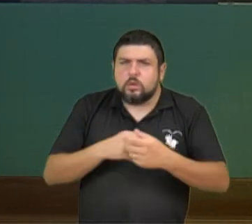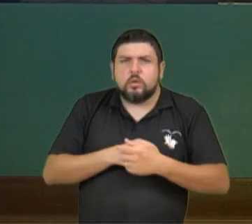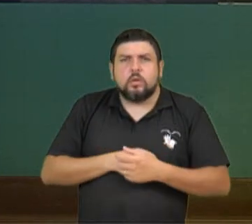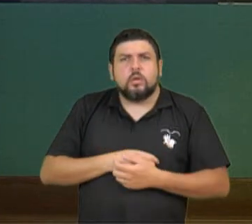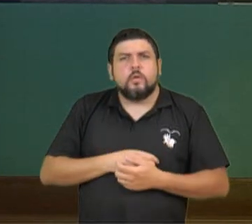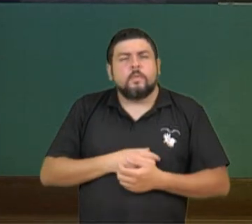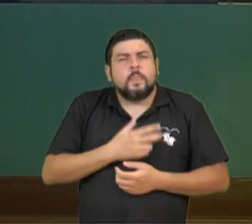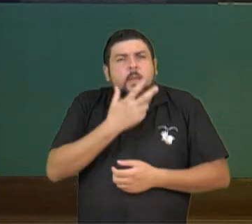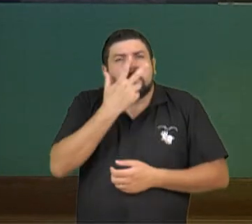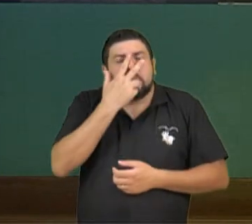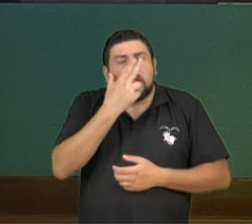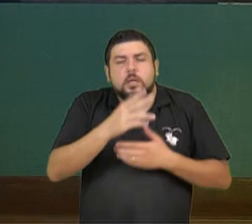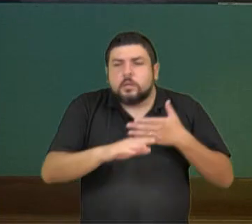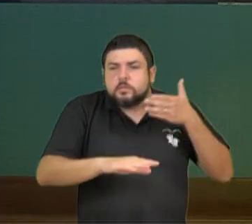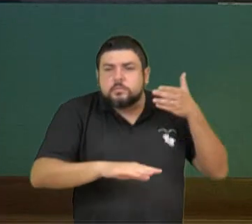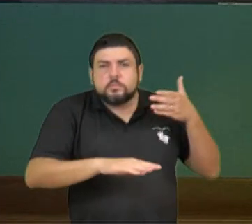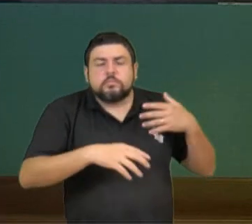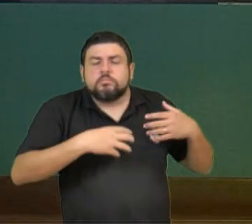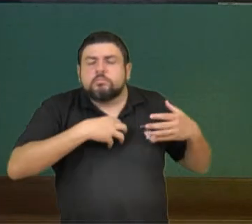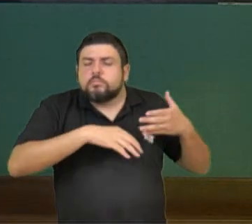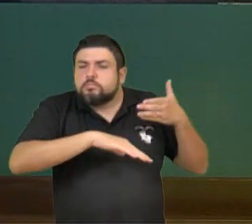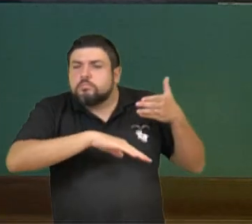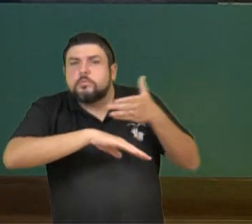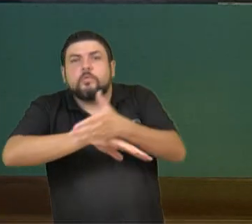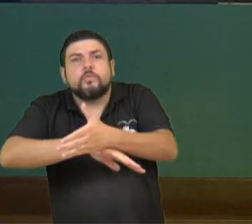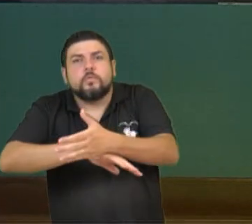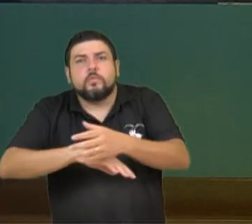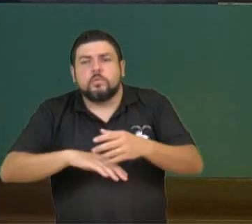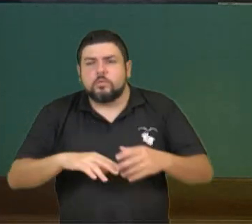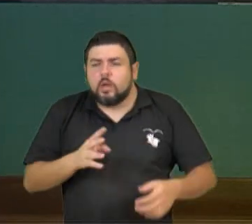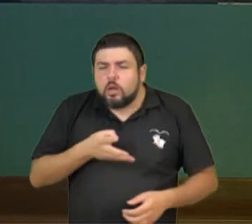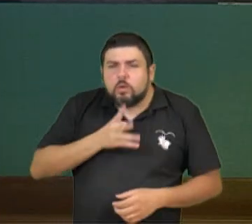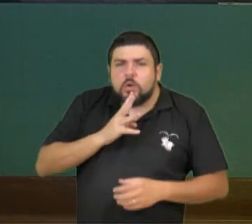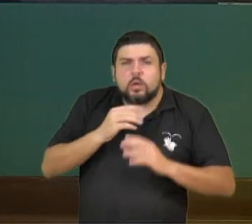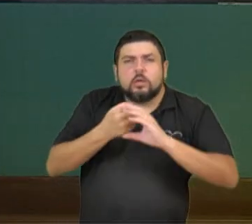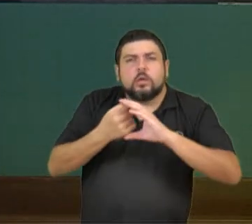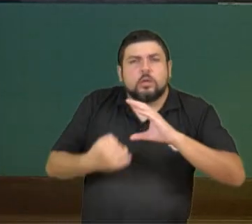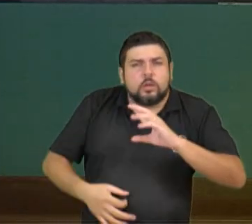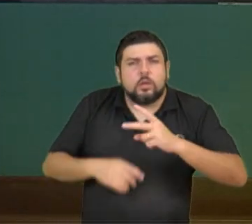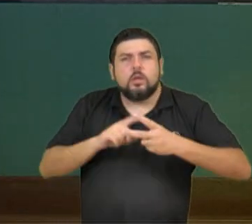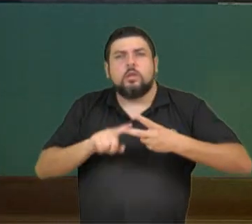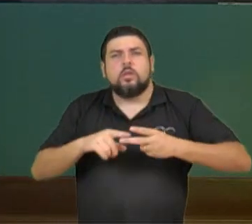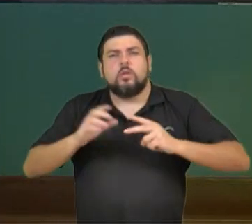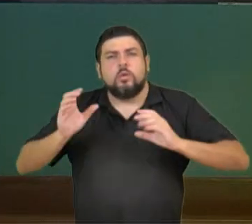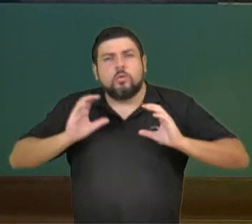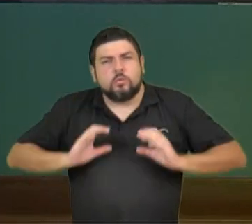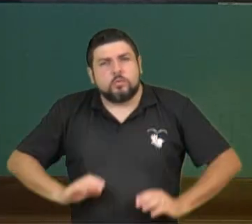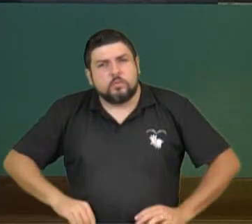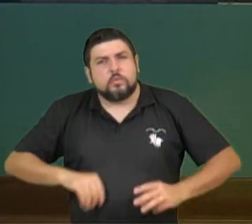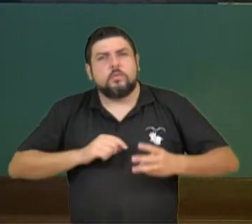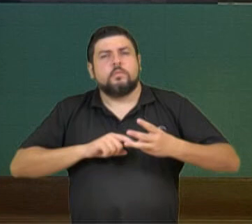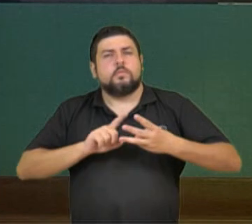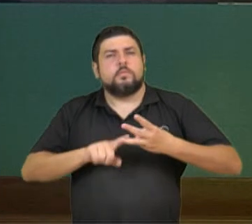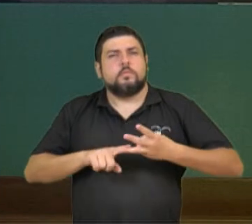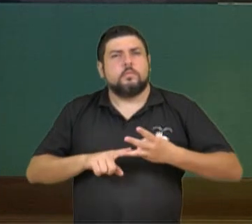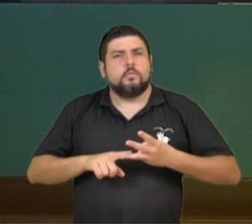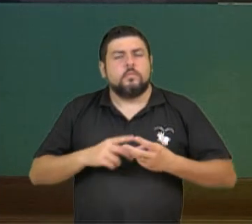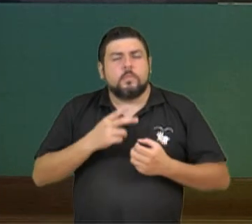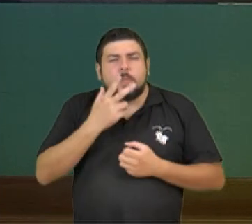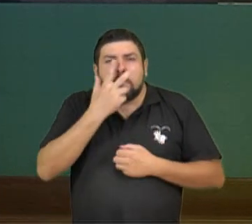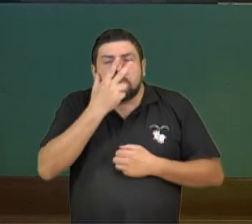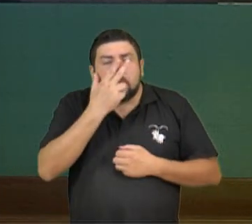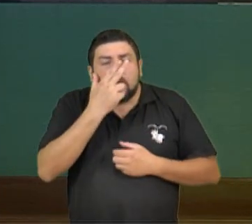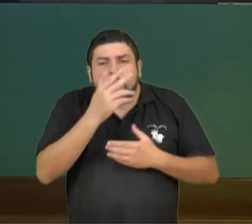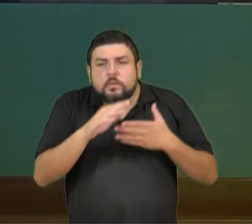você já foi àquele lugar, porque você conhece características, você conhece como as pessoas se comportam, você conhece como as pessoas falam, às vezes